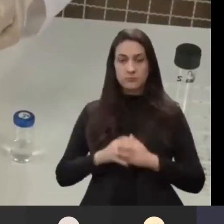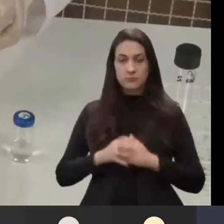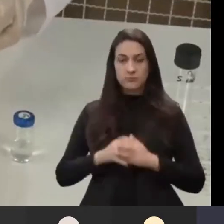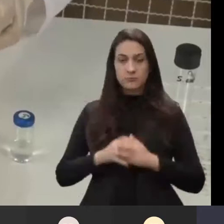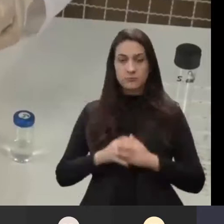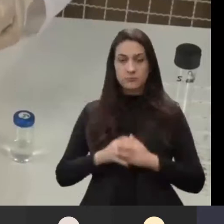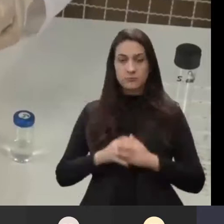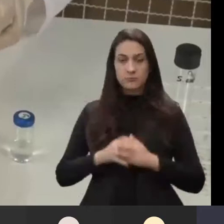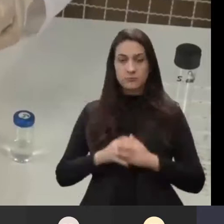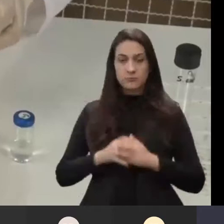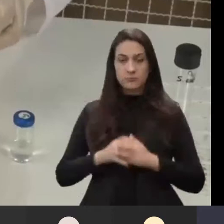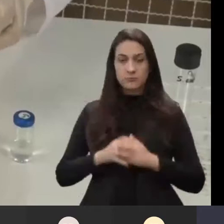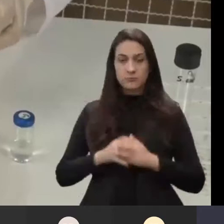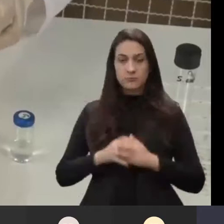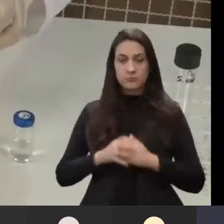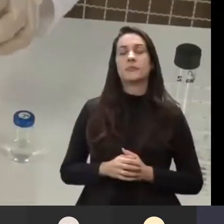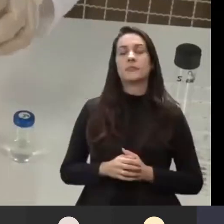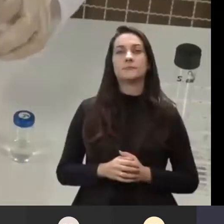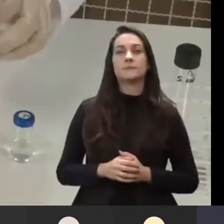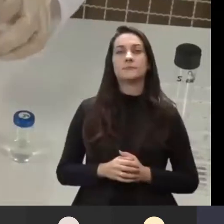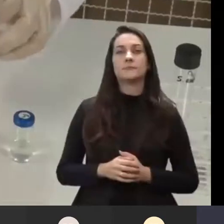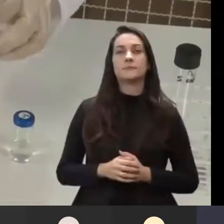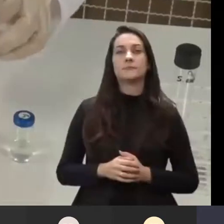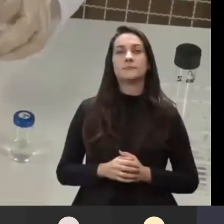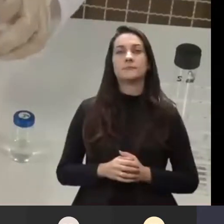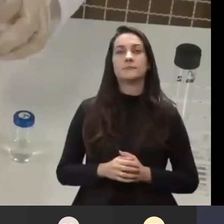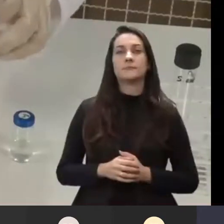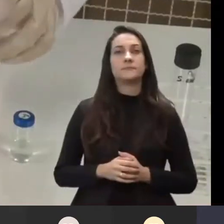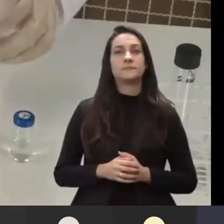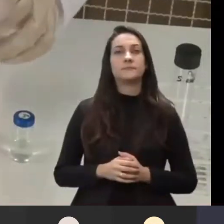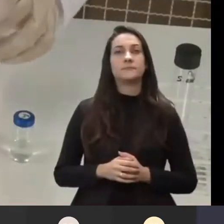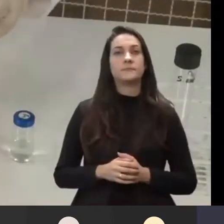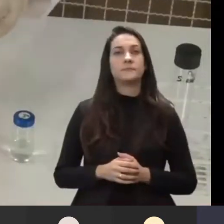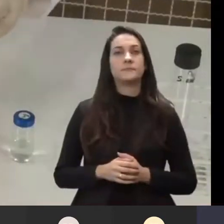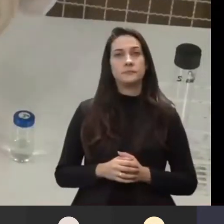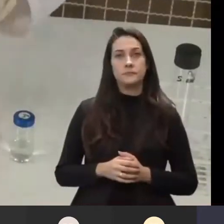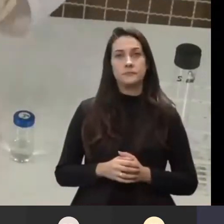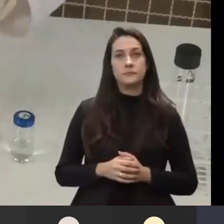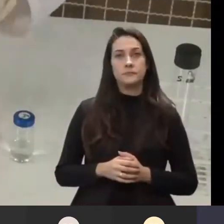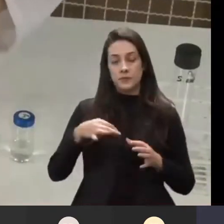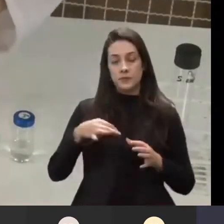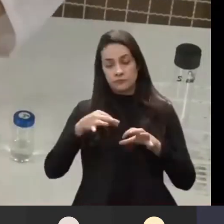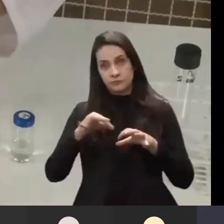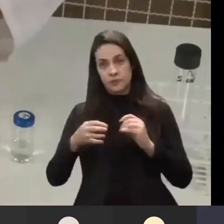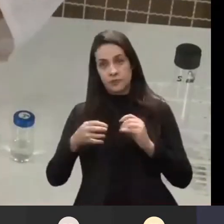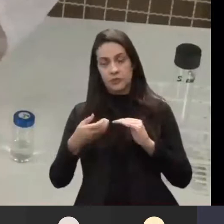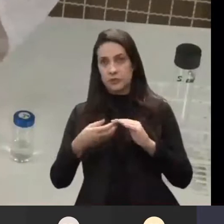E vai bater na parede do tubo para retirar o excesso que ficou aí no swab.